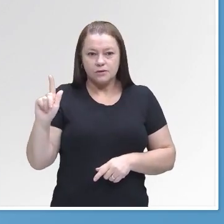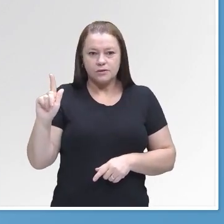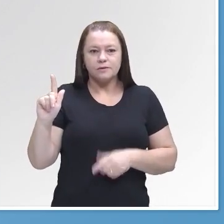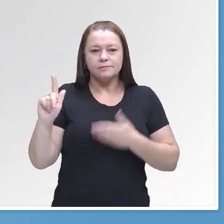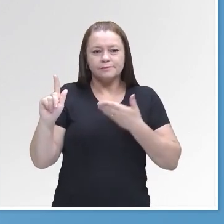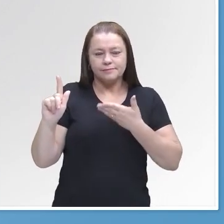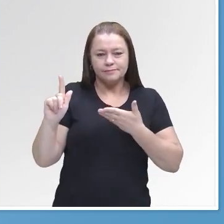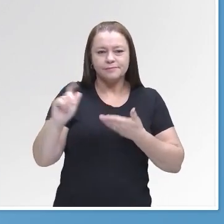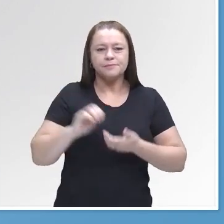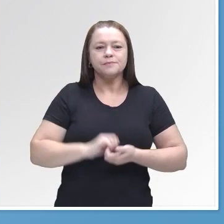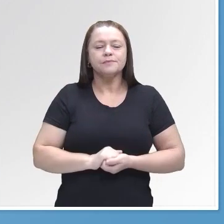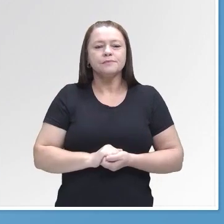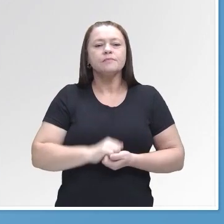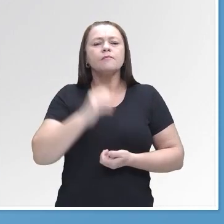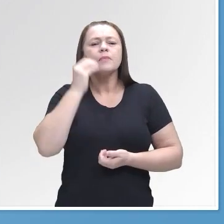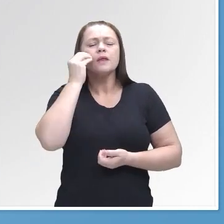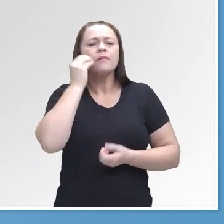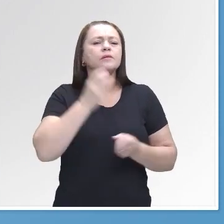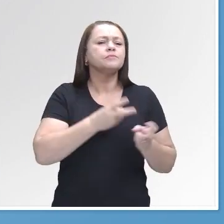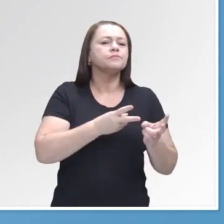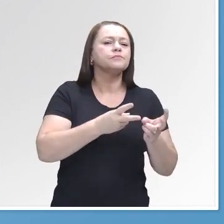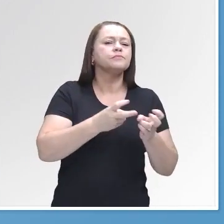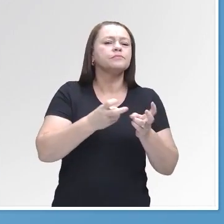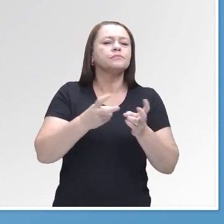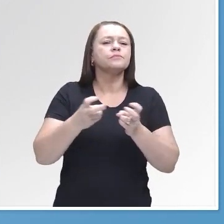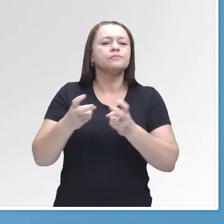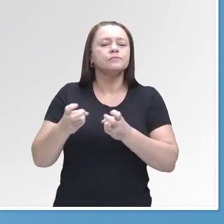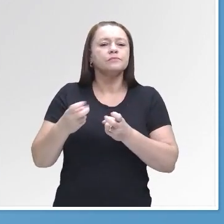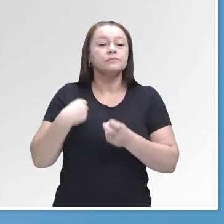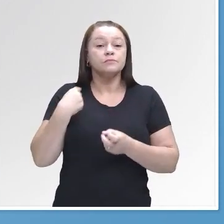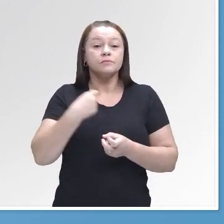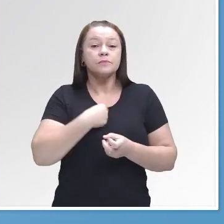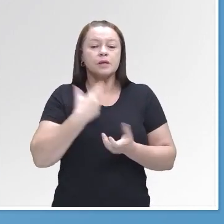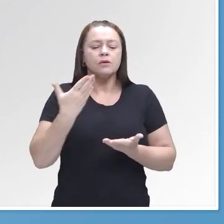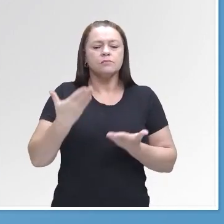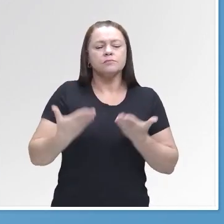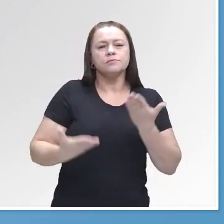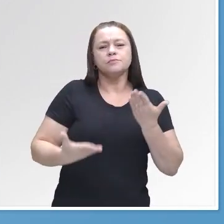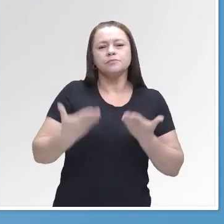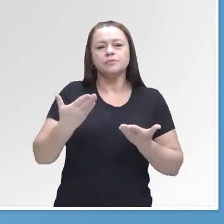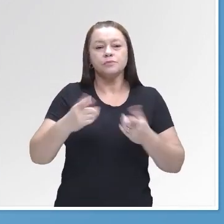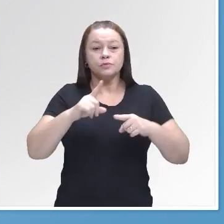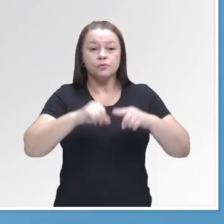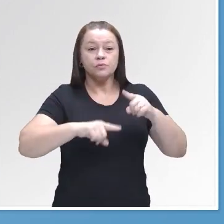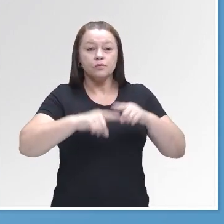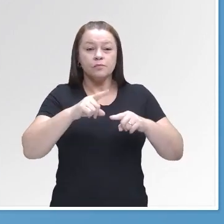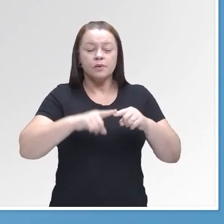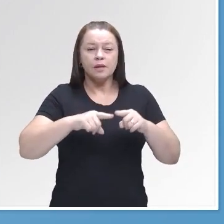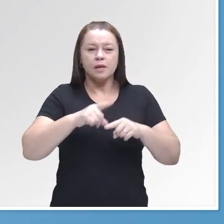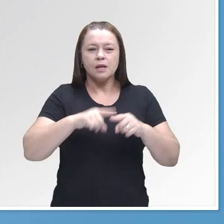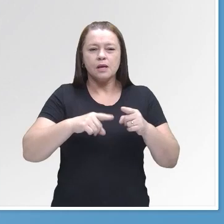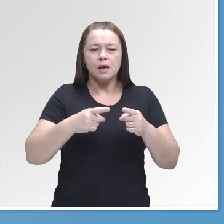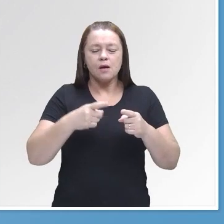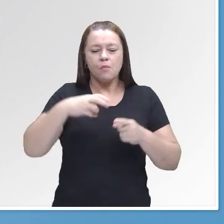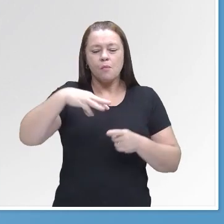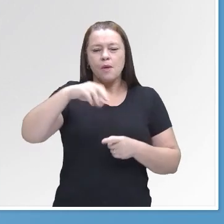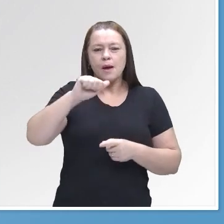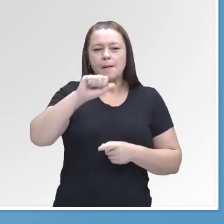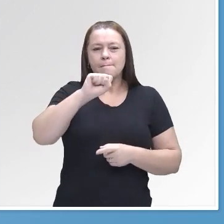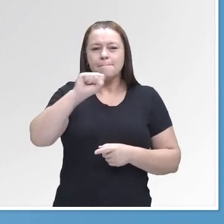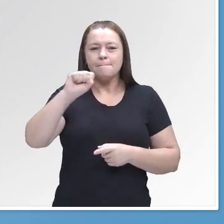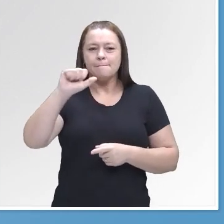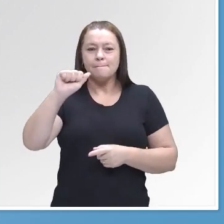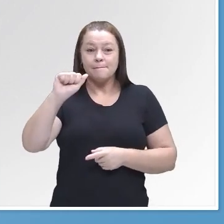Veja, observe que para medirmos um produto sólido,